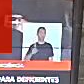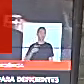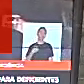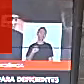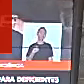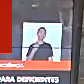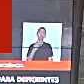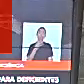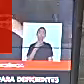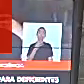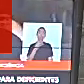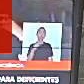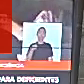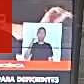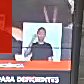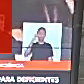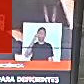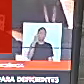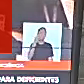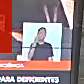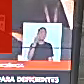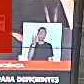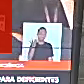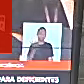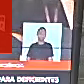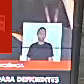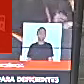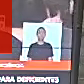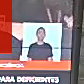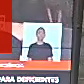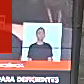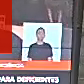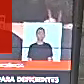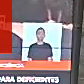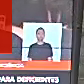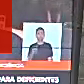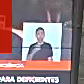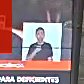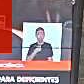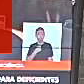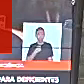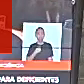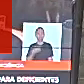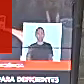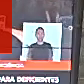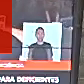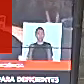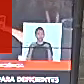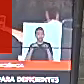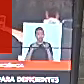com deficiência. E eu entro nesta audiência